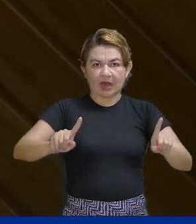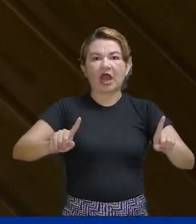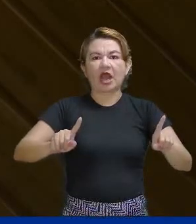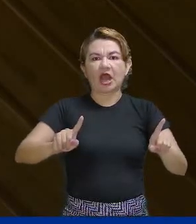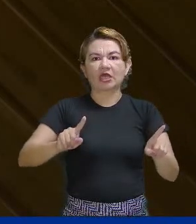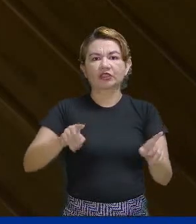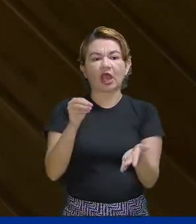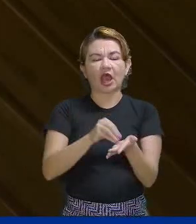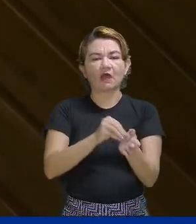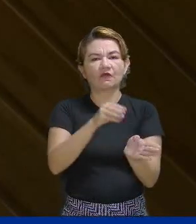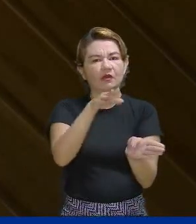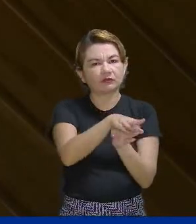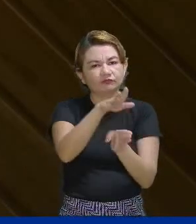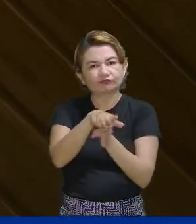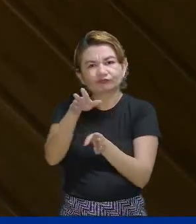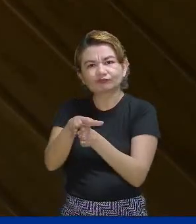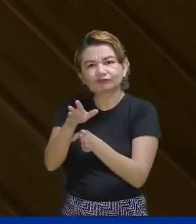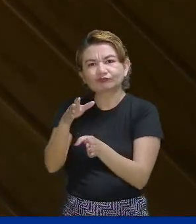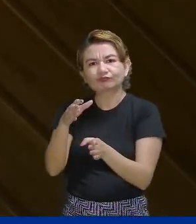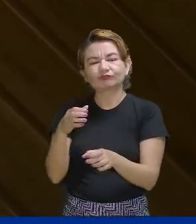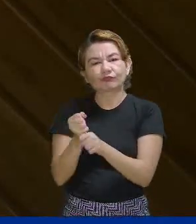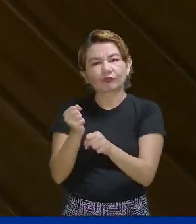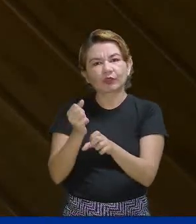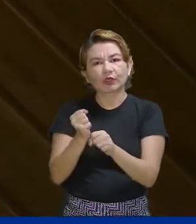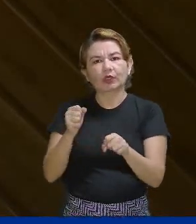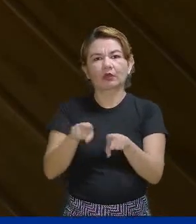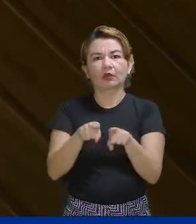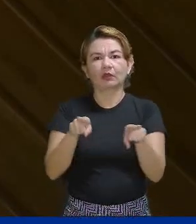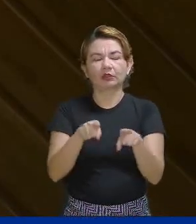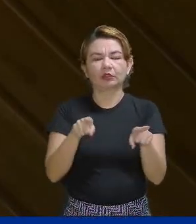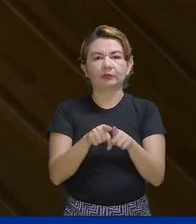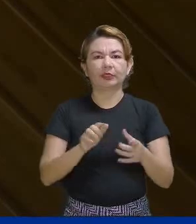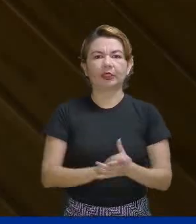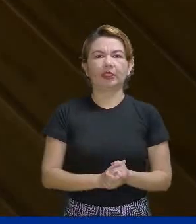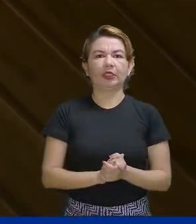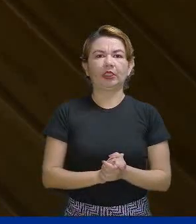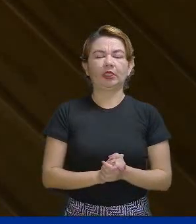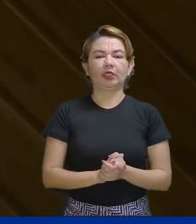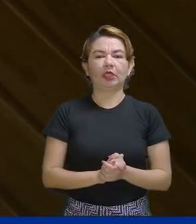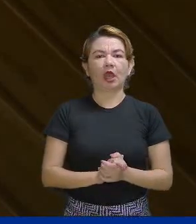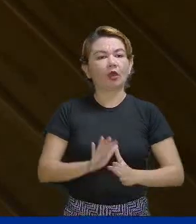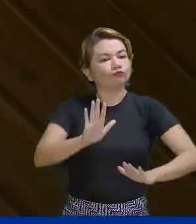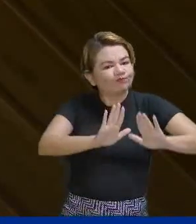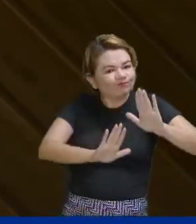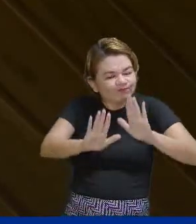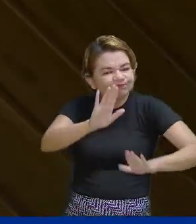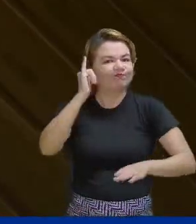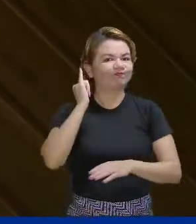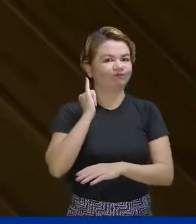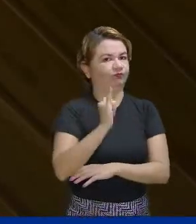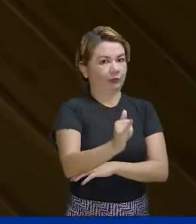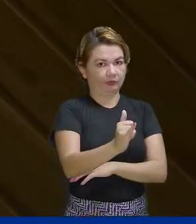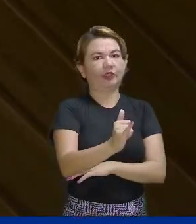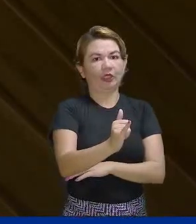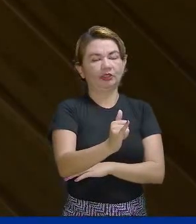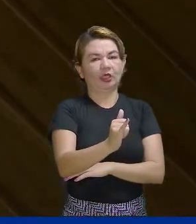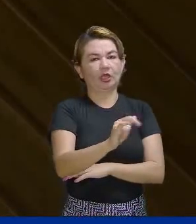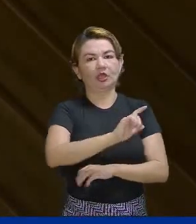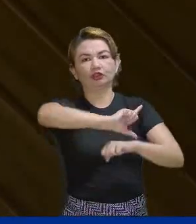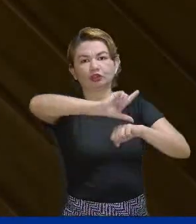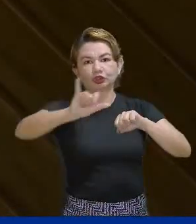orientação do ponto de vista contábil, que inclusive foi objeto de uma divergência na própria vara de Laranjal do